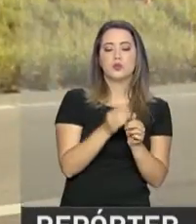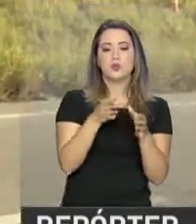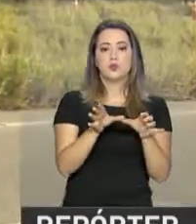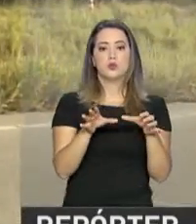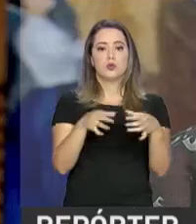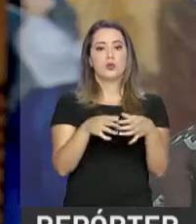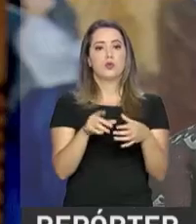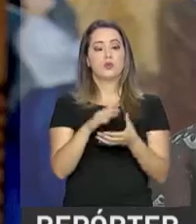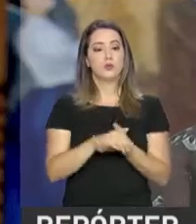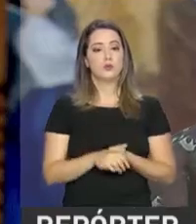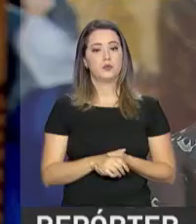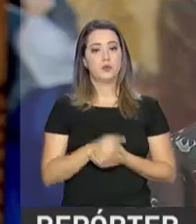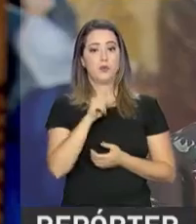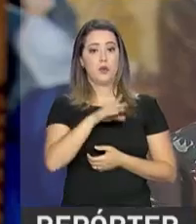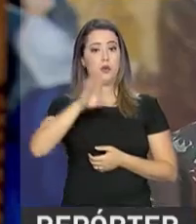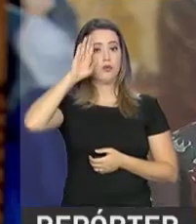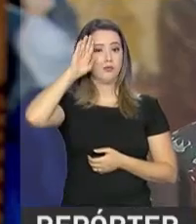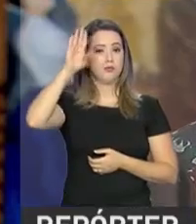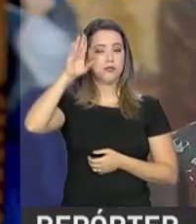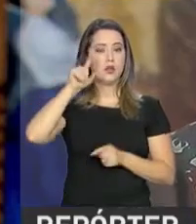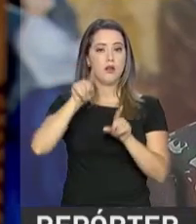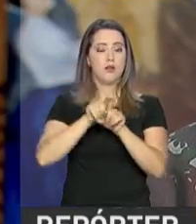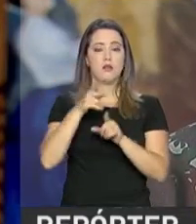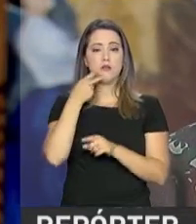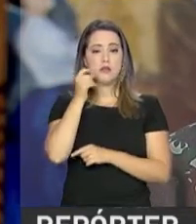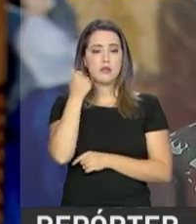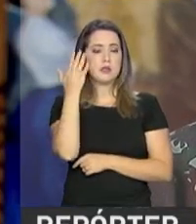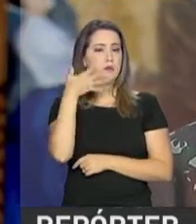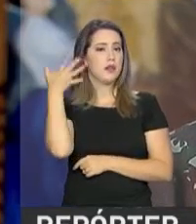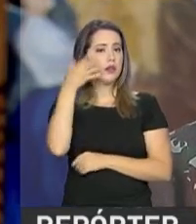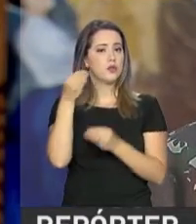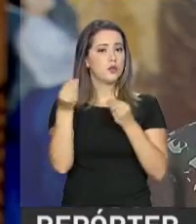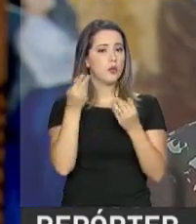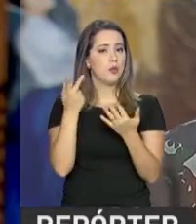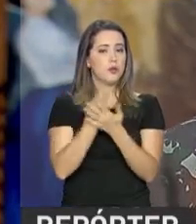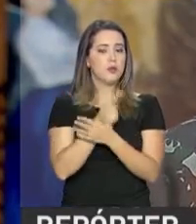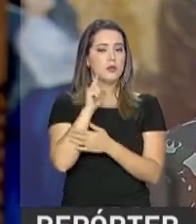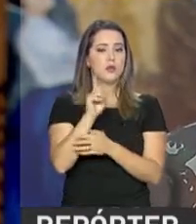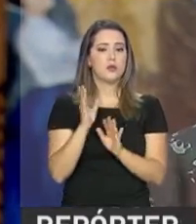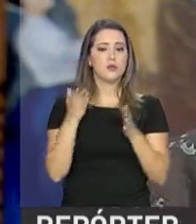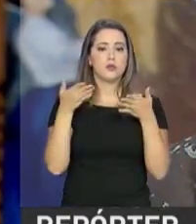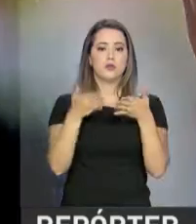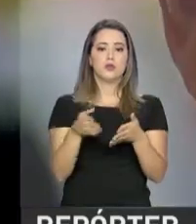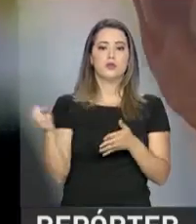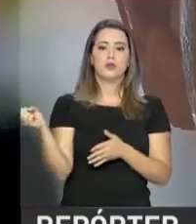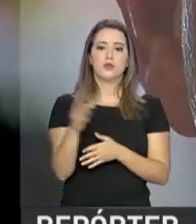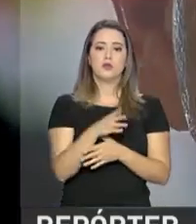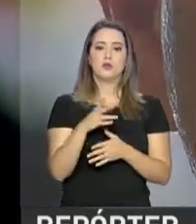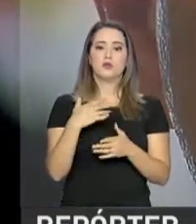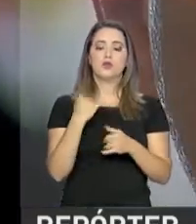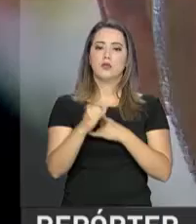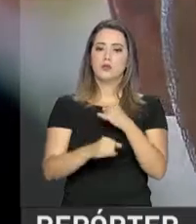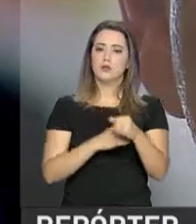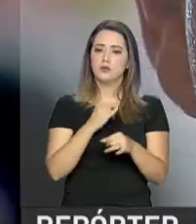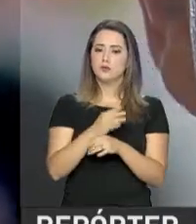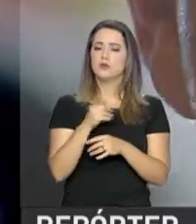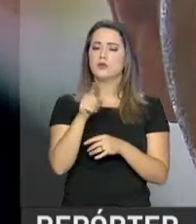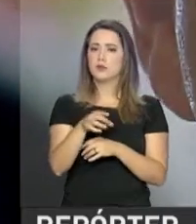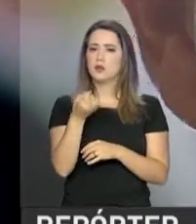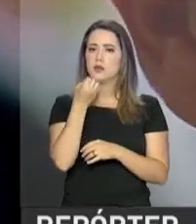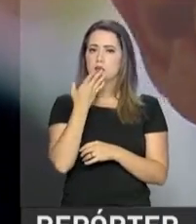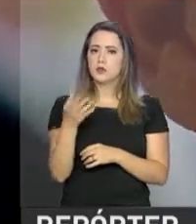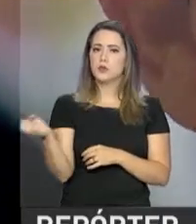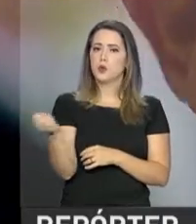armadas o alistamento online como explica o coronel aquino faz parte da modernização gradual do serviço